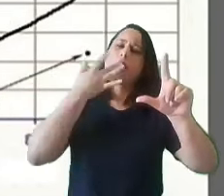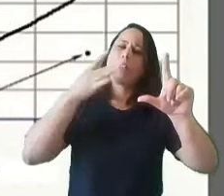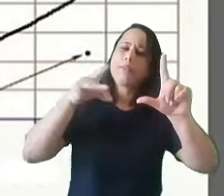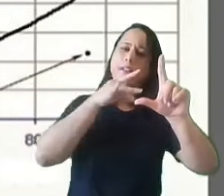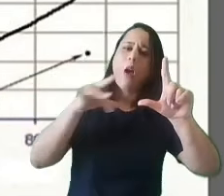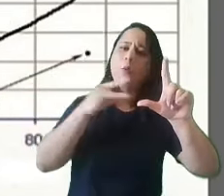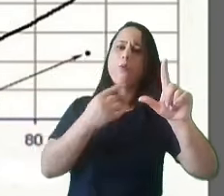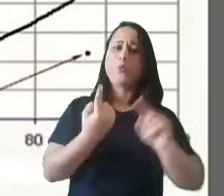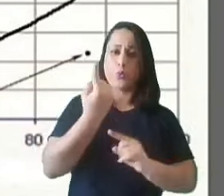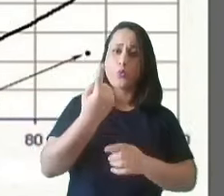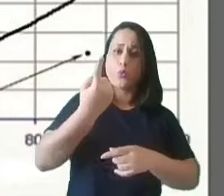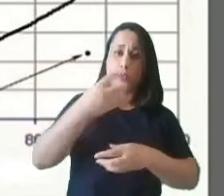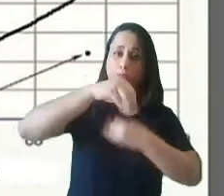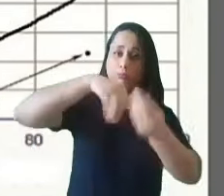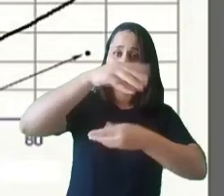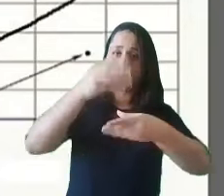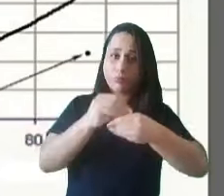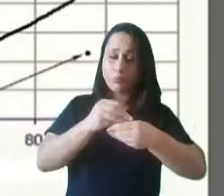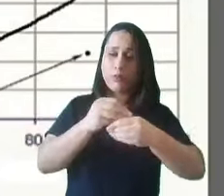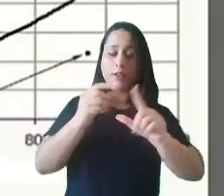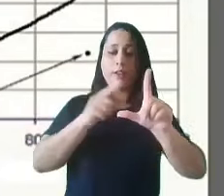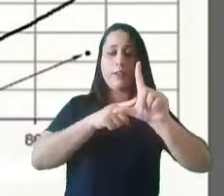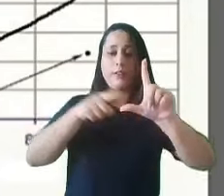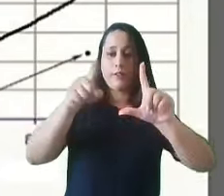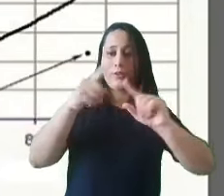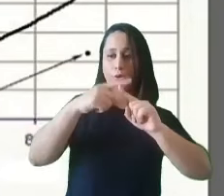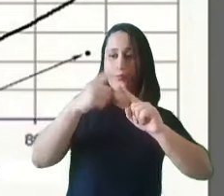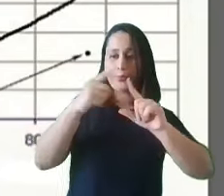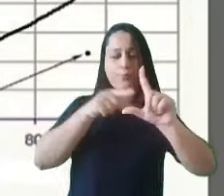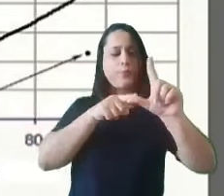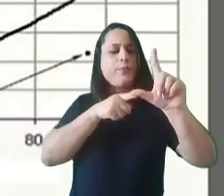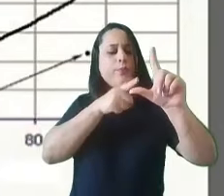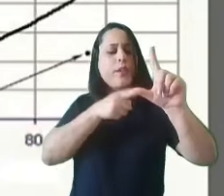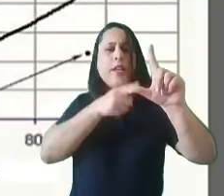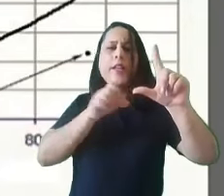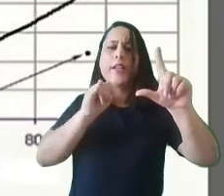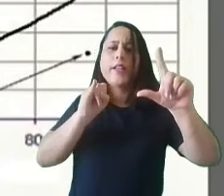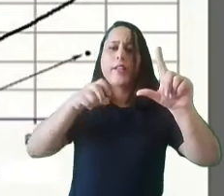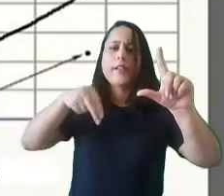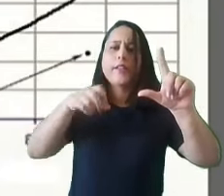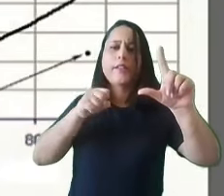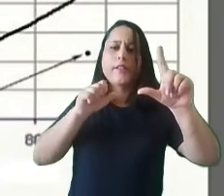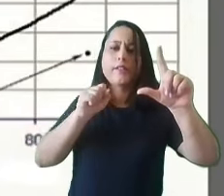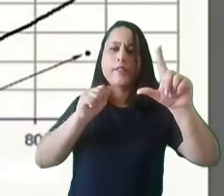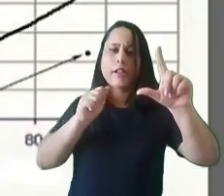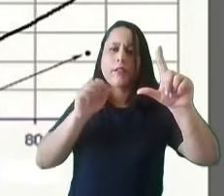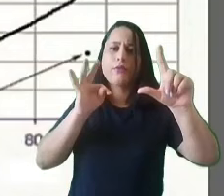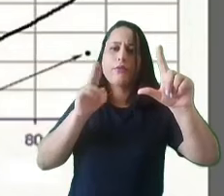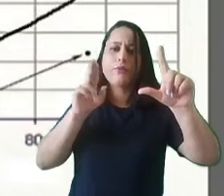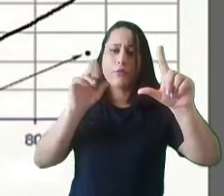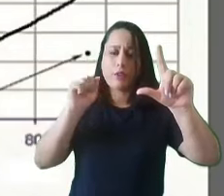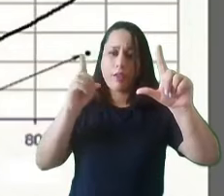ml de água. E nós temos essa solubilidade de 0 a